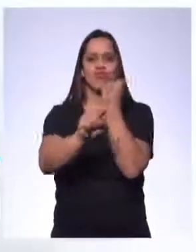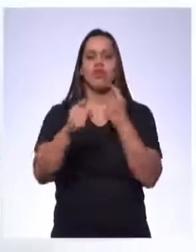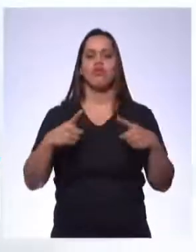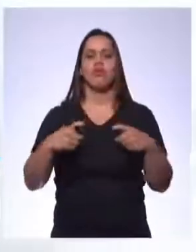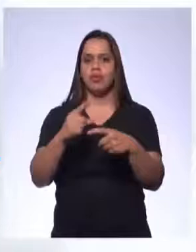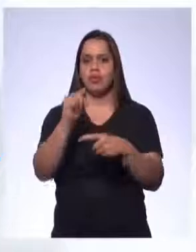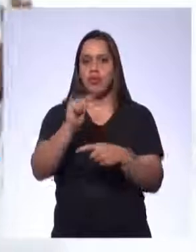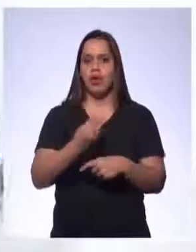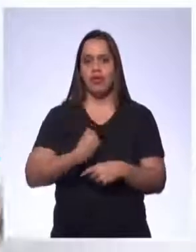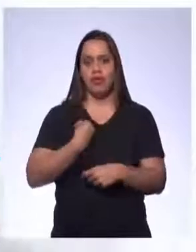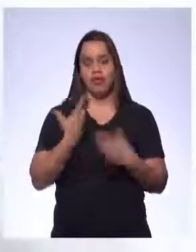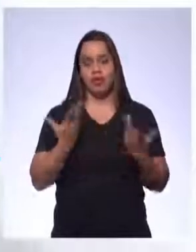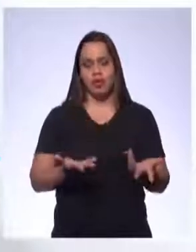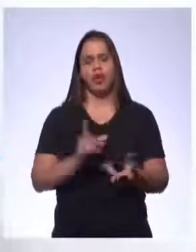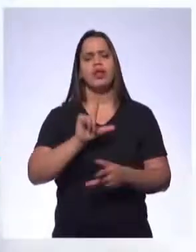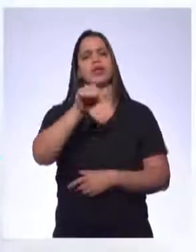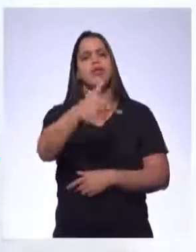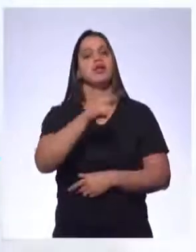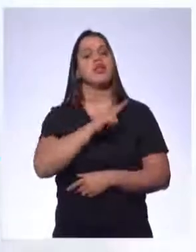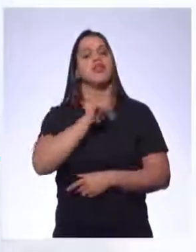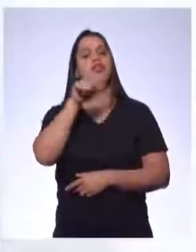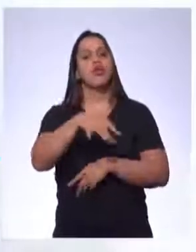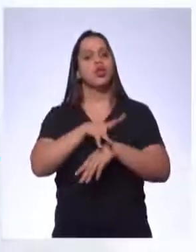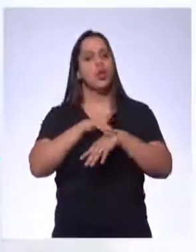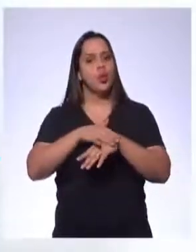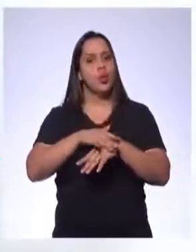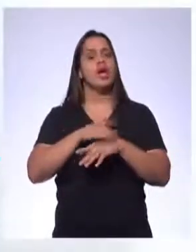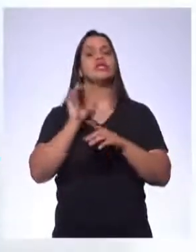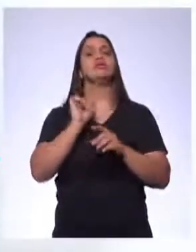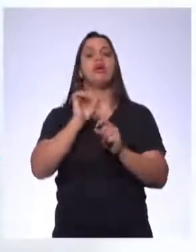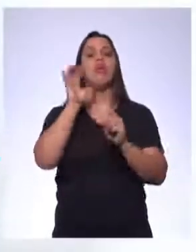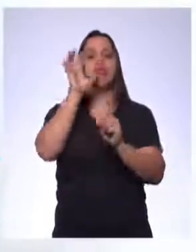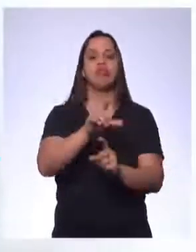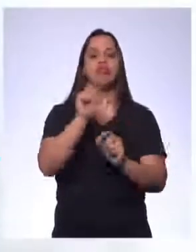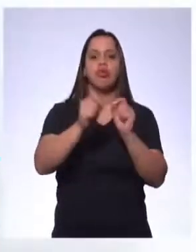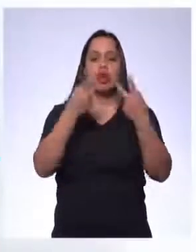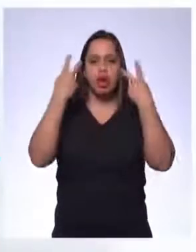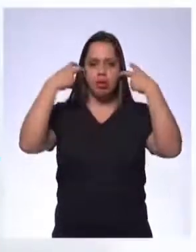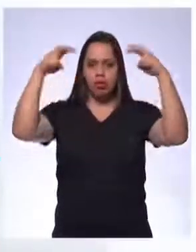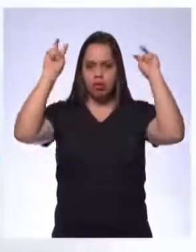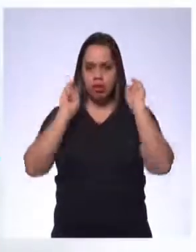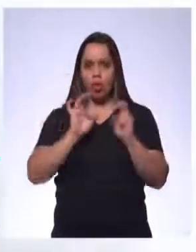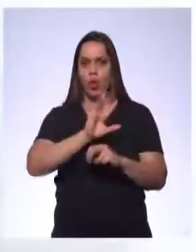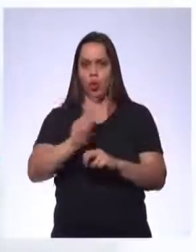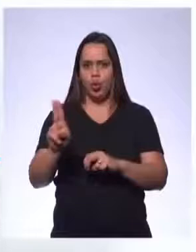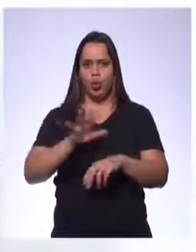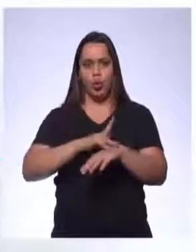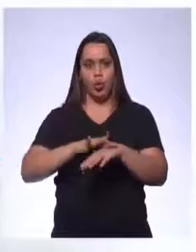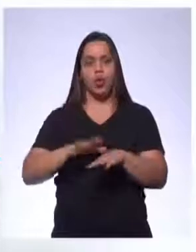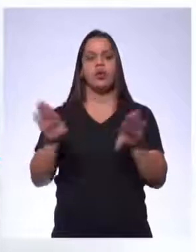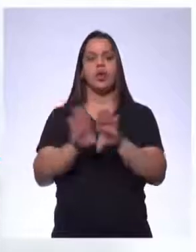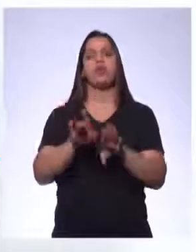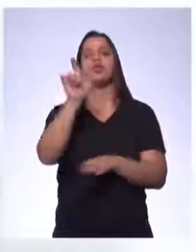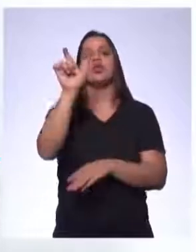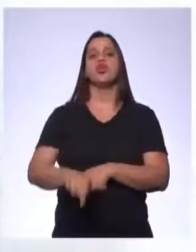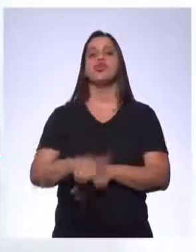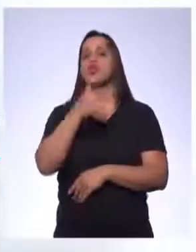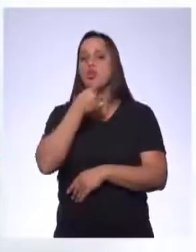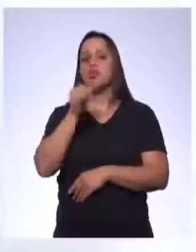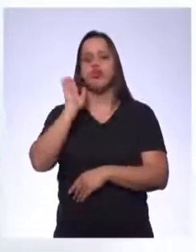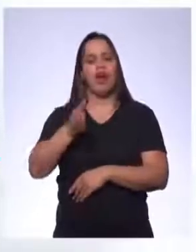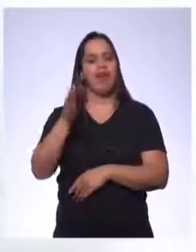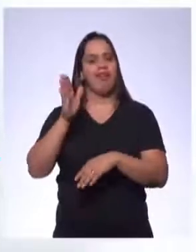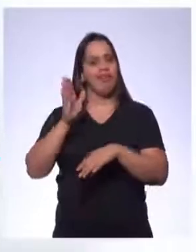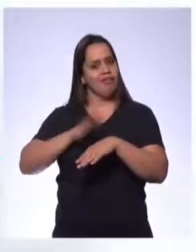depois teve uma outra doença que atacou carneiros, chamada carbúnculo, que foi semelhante, aí o Louis Pasteur já fez que meio de propósito.